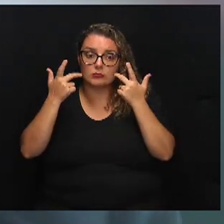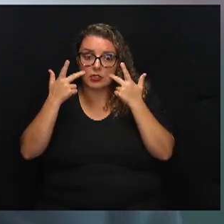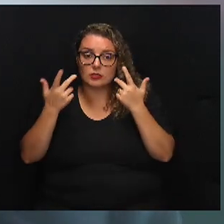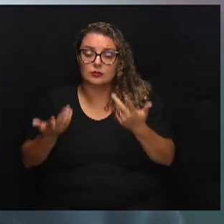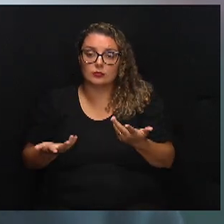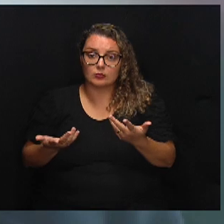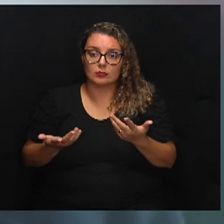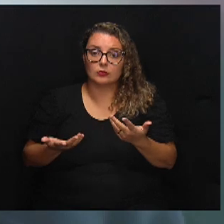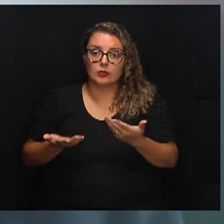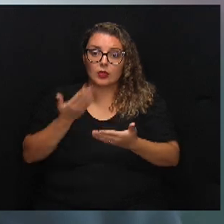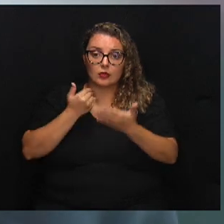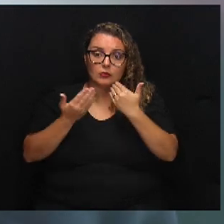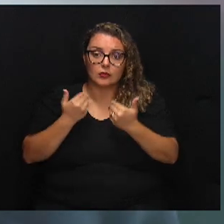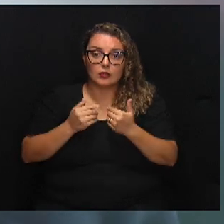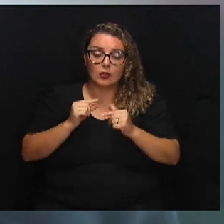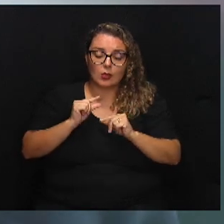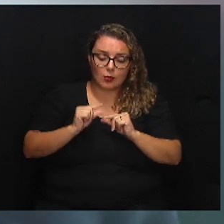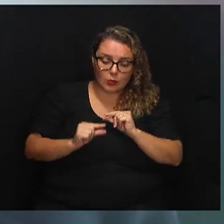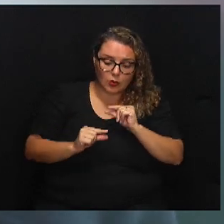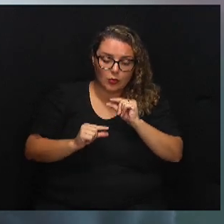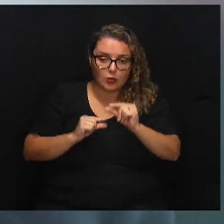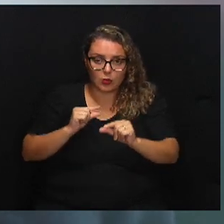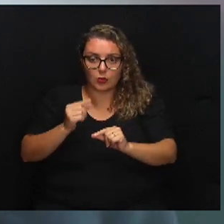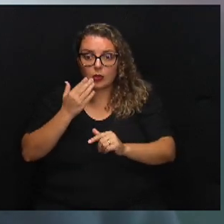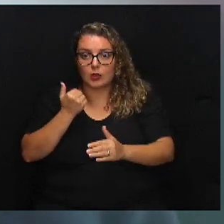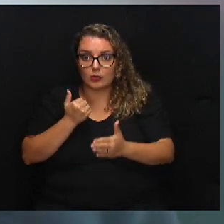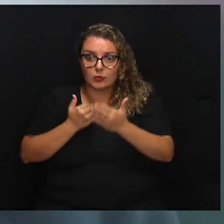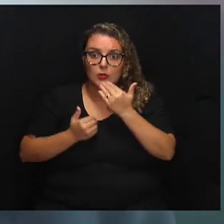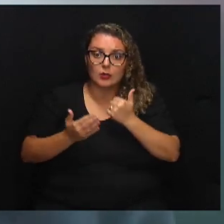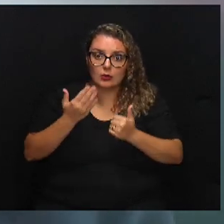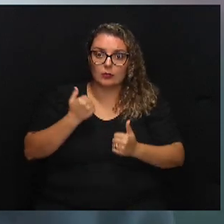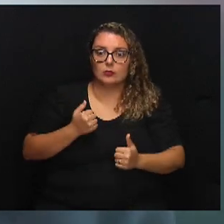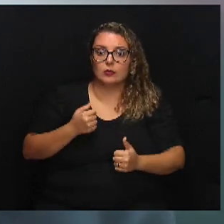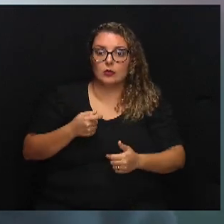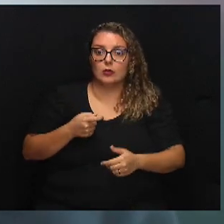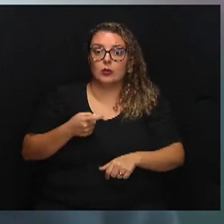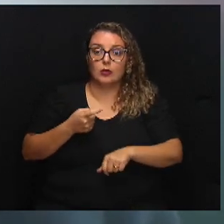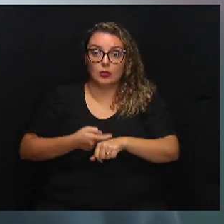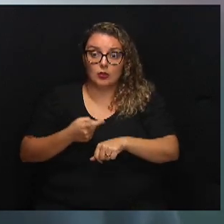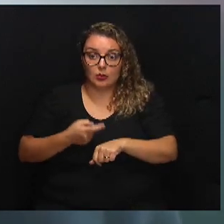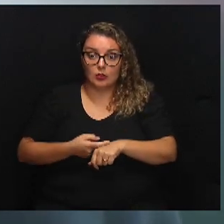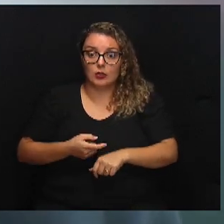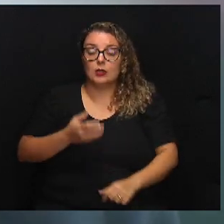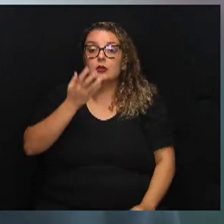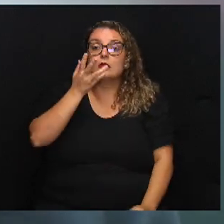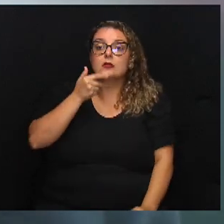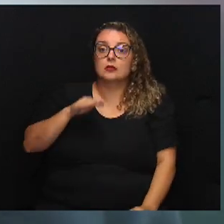a introdução gradativa dos alimentos, com uma consistência que a criança